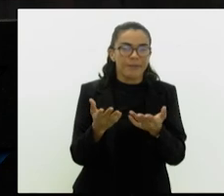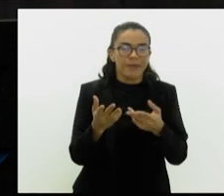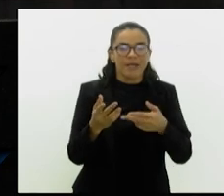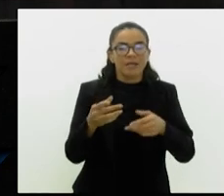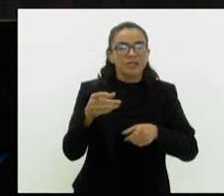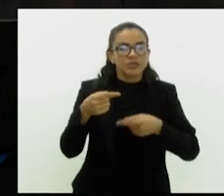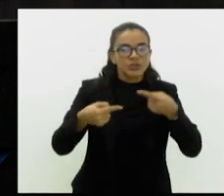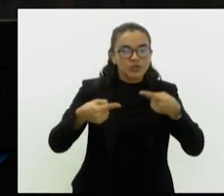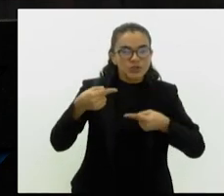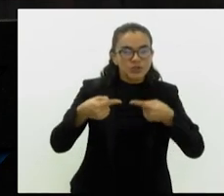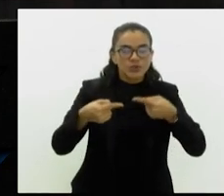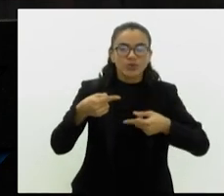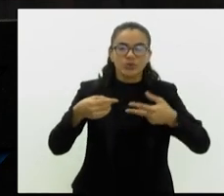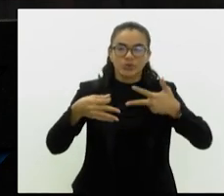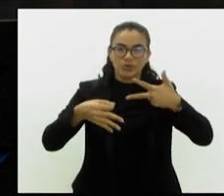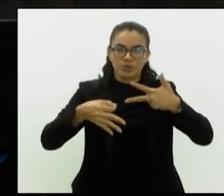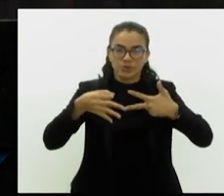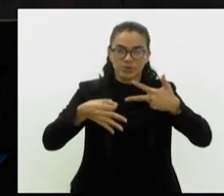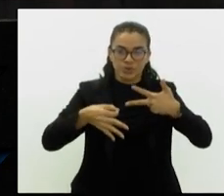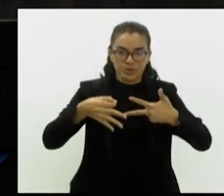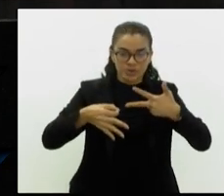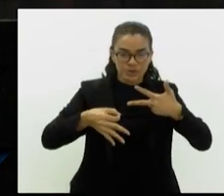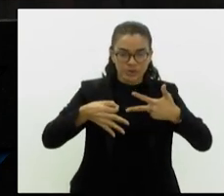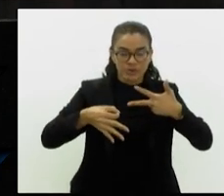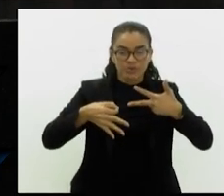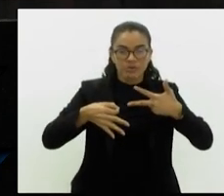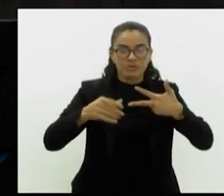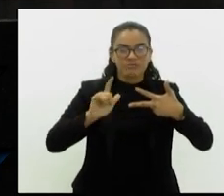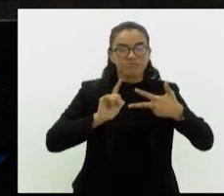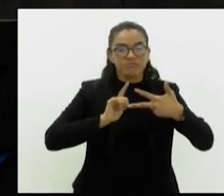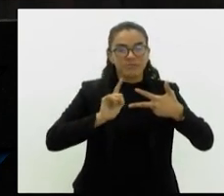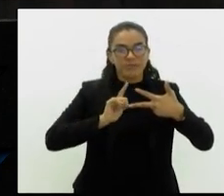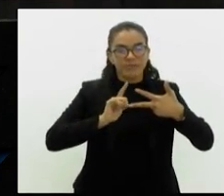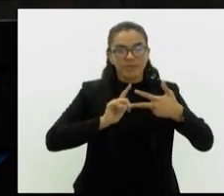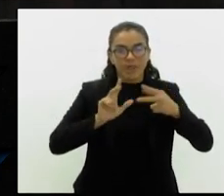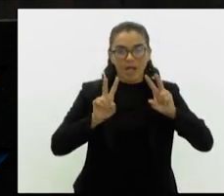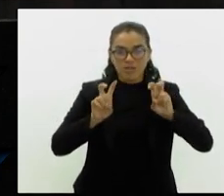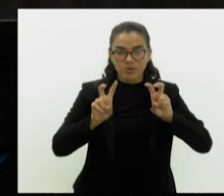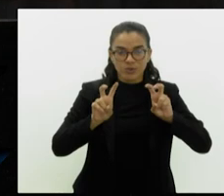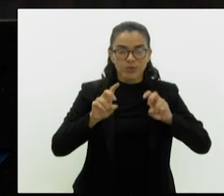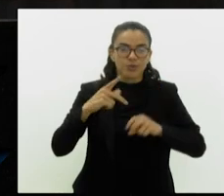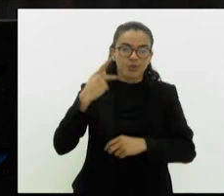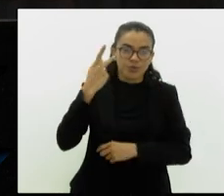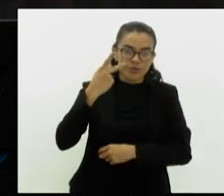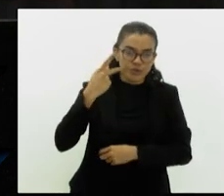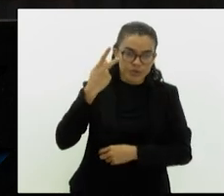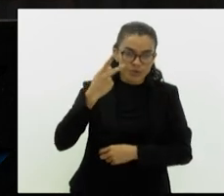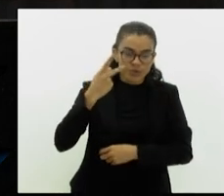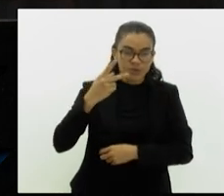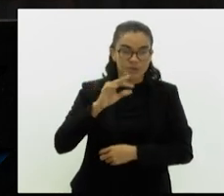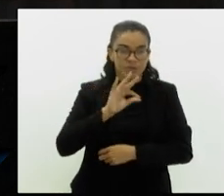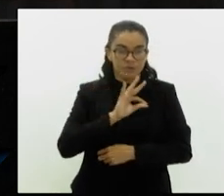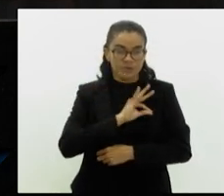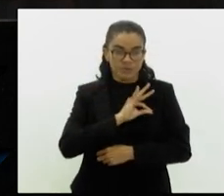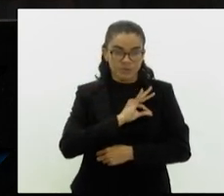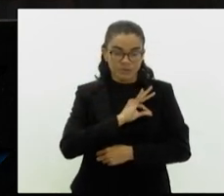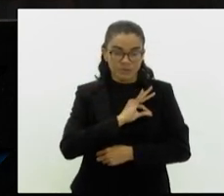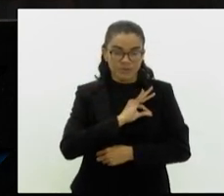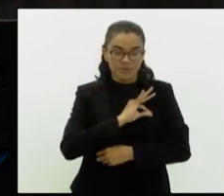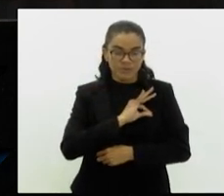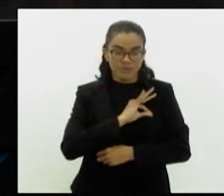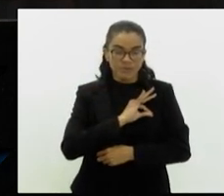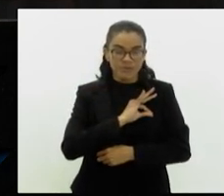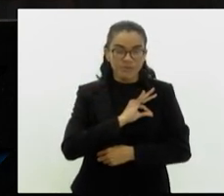noticiário que envolve que envolve política polícia